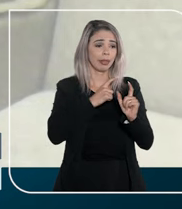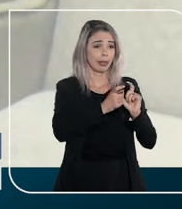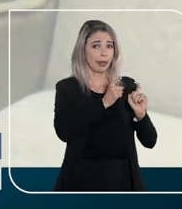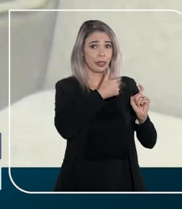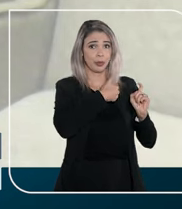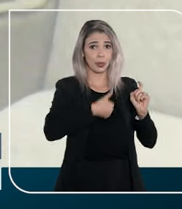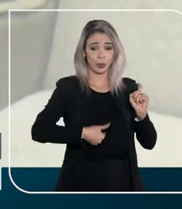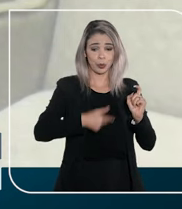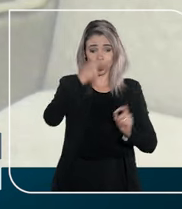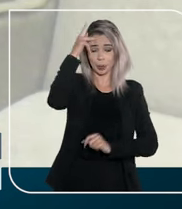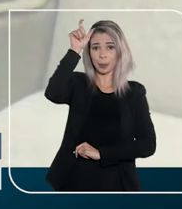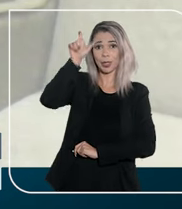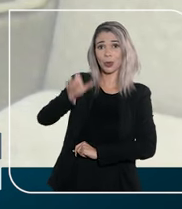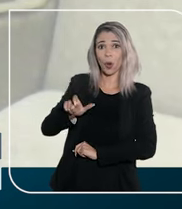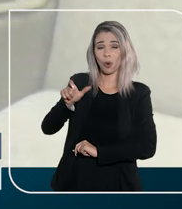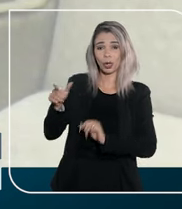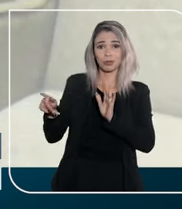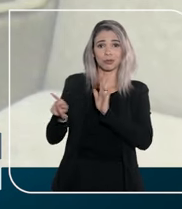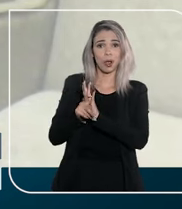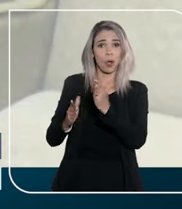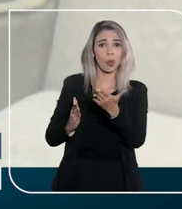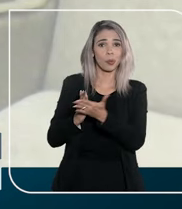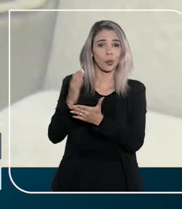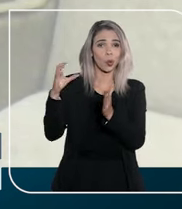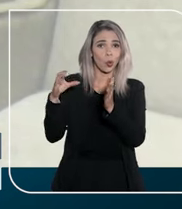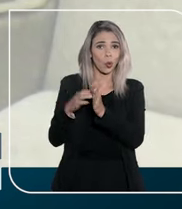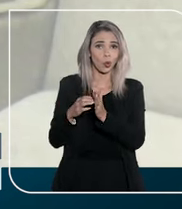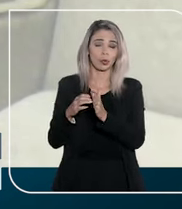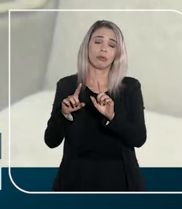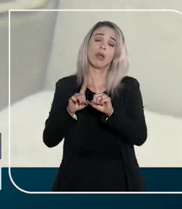os candidatos. Então, o que é que acontece? O concurso